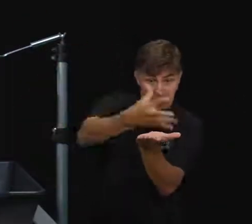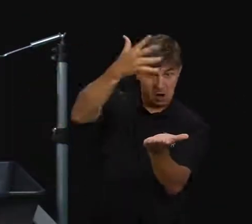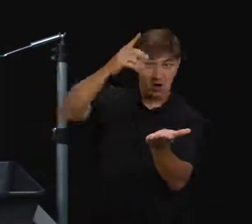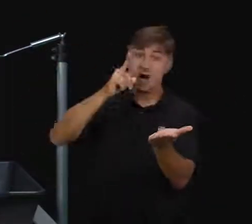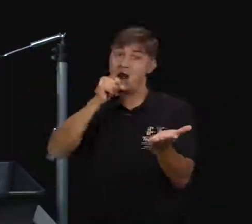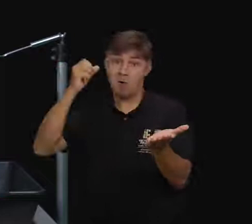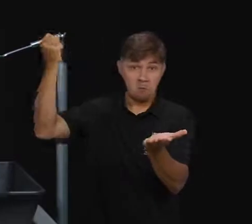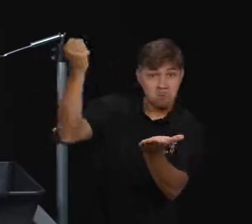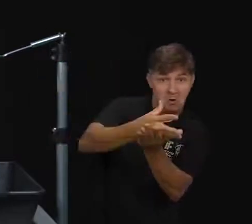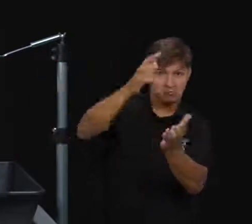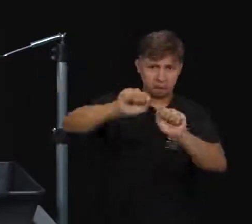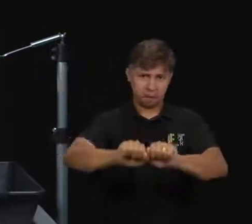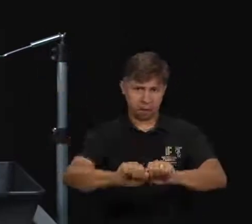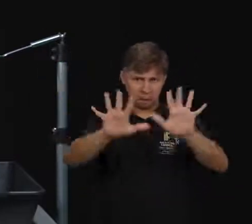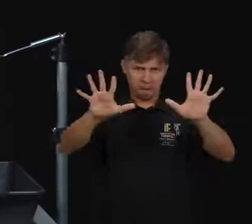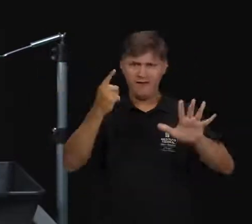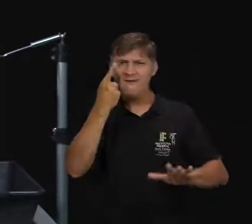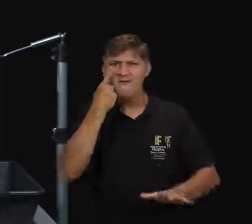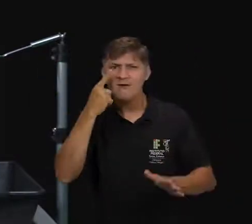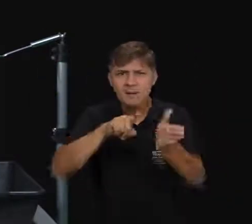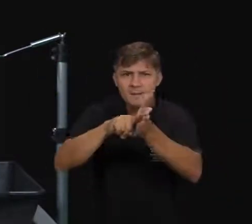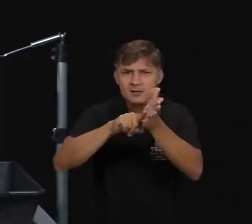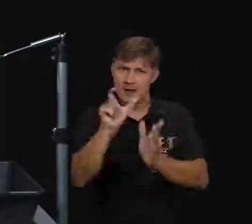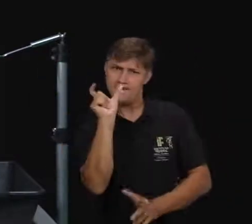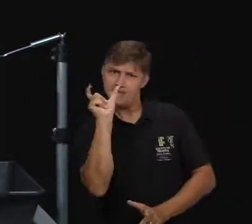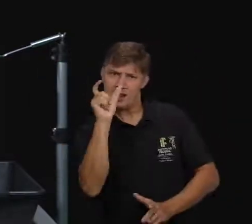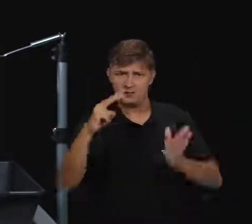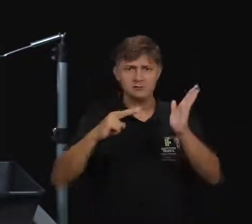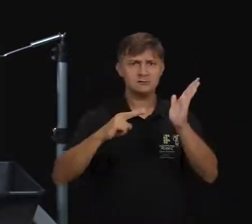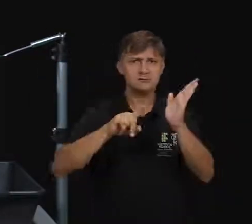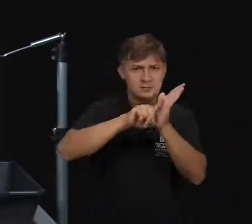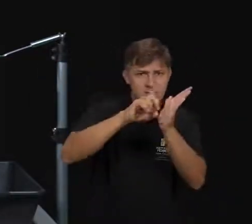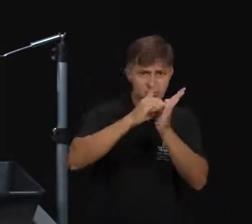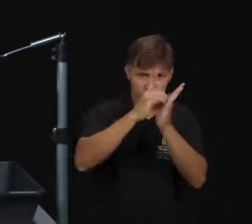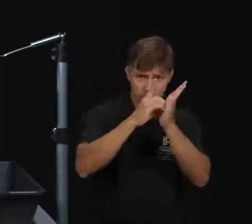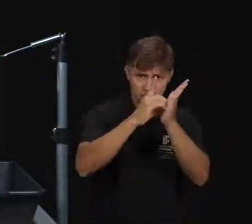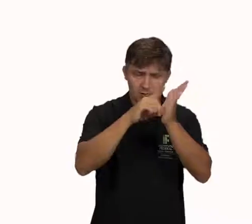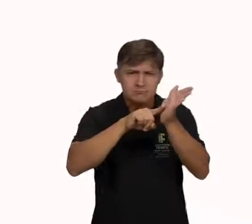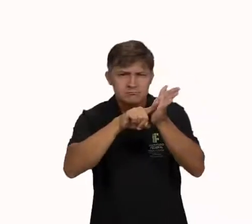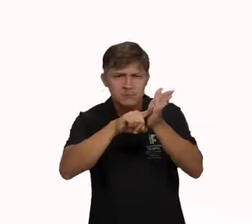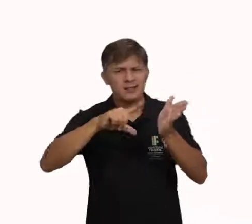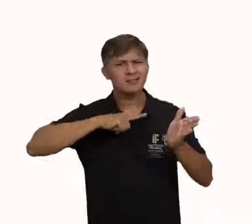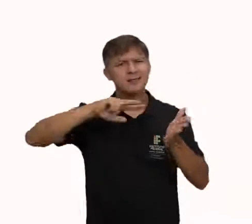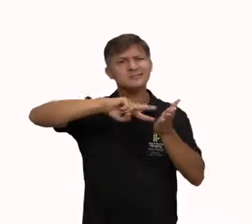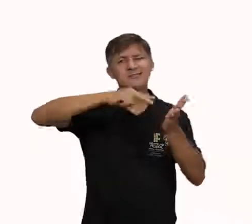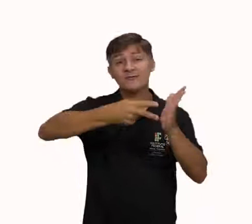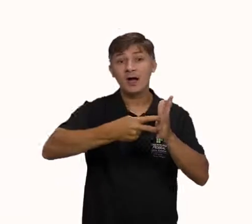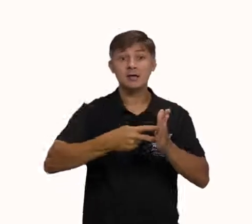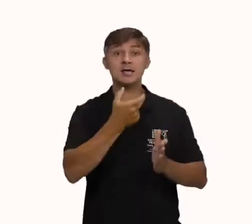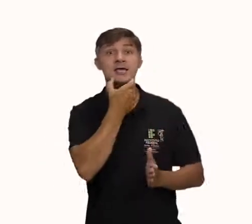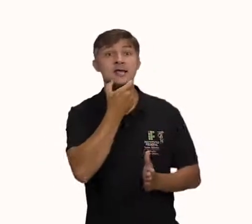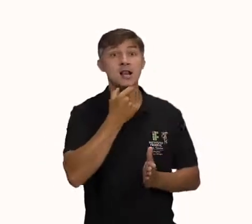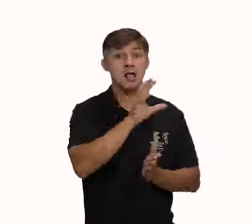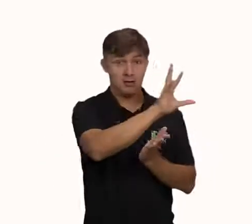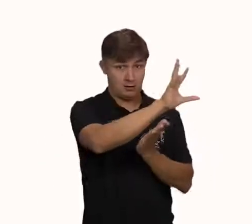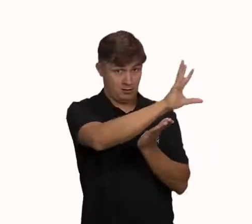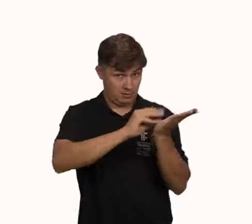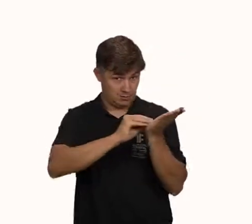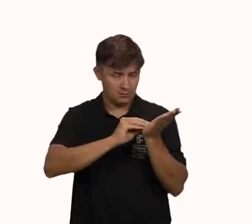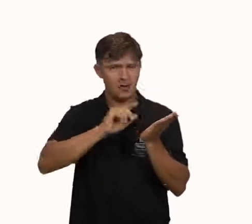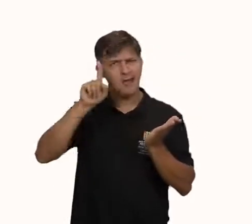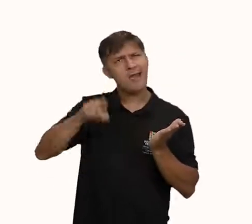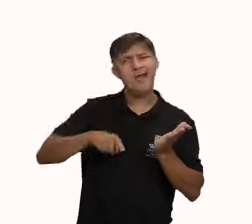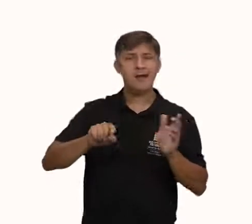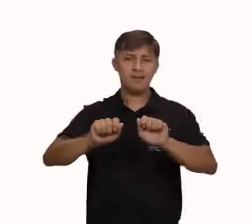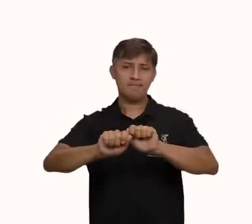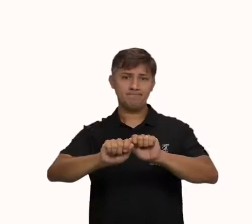ele é atingido por algo sólido. Então, se a gente procurar no dicionário o que é splash, vai ter vários significados, é uma palavra que vem do